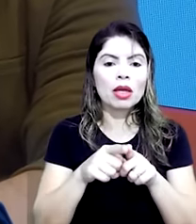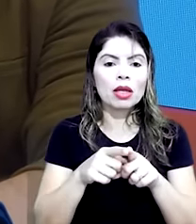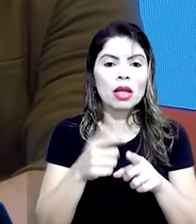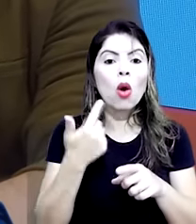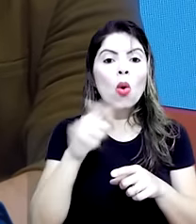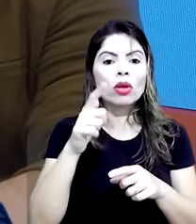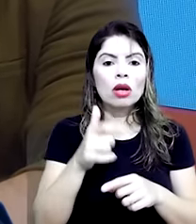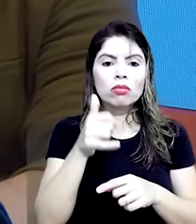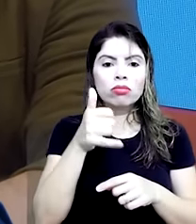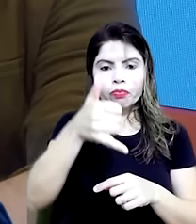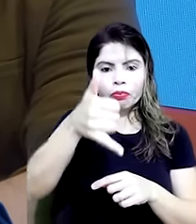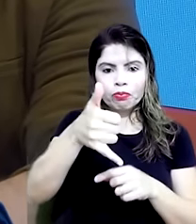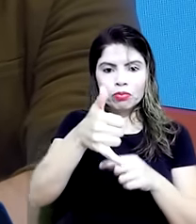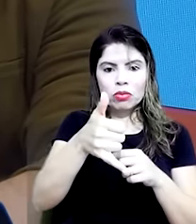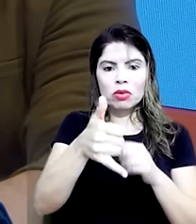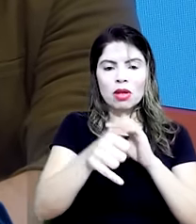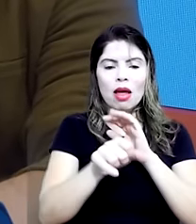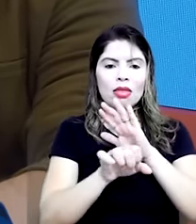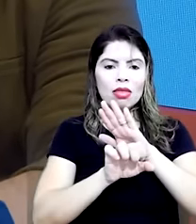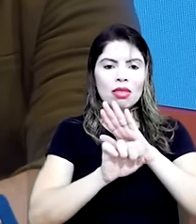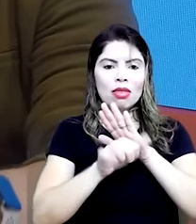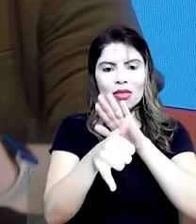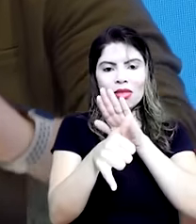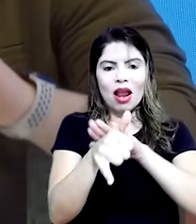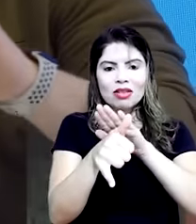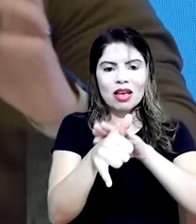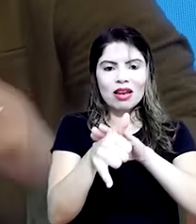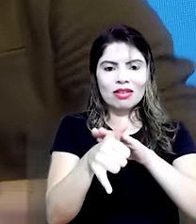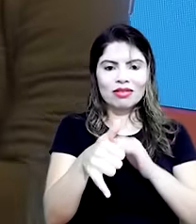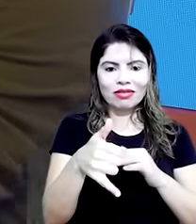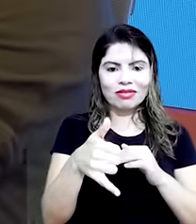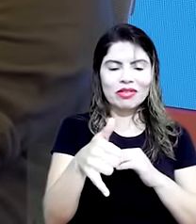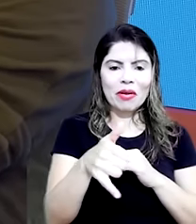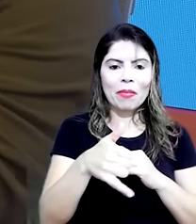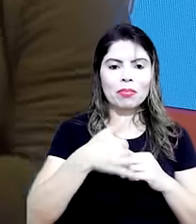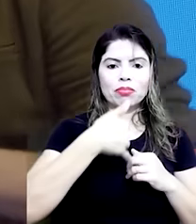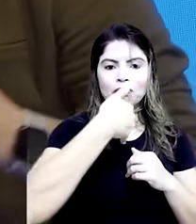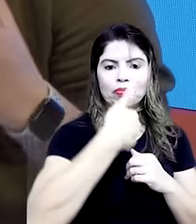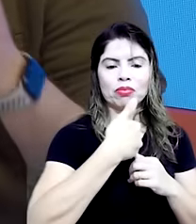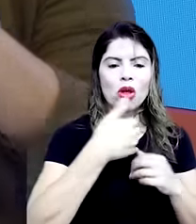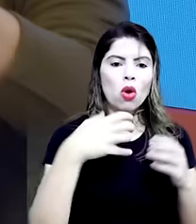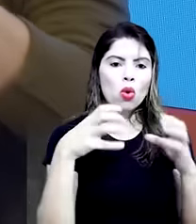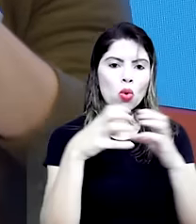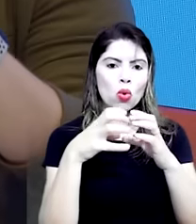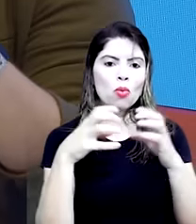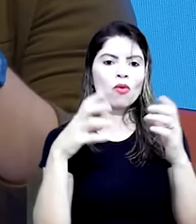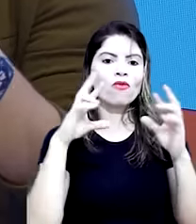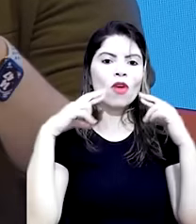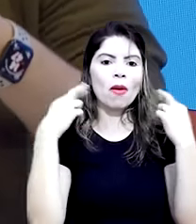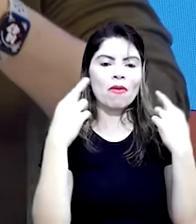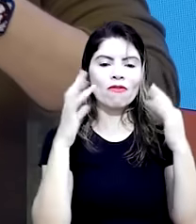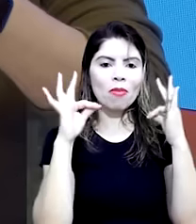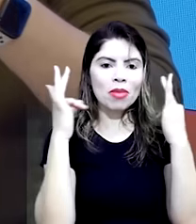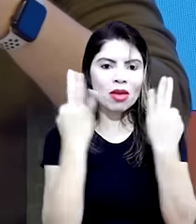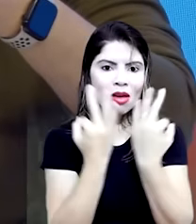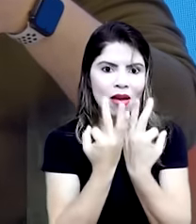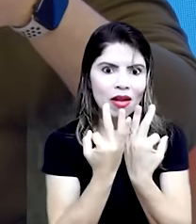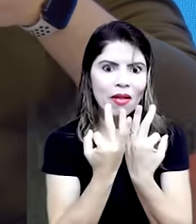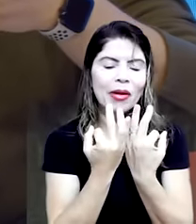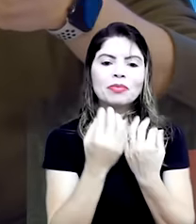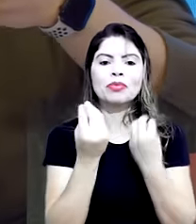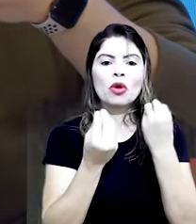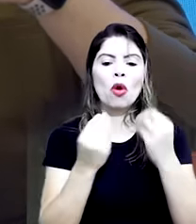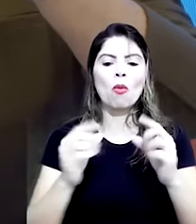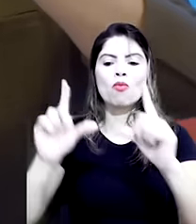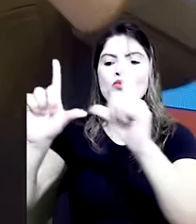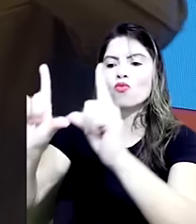na na câmera traseira que é a que a gente usa para tirar foto geralmente grupos reúne a família e aí você reúne todo mundo e aí você vai dando passo para